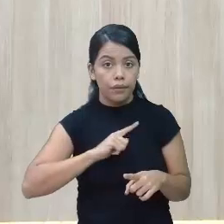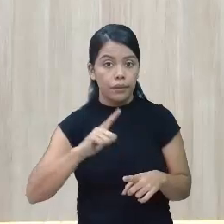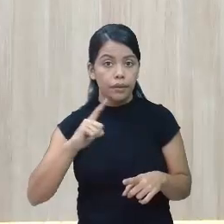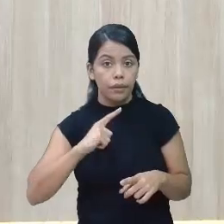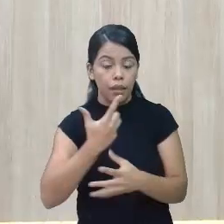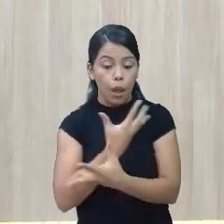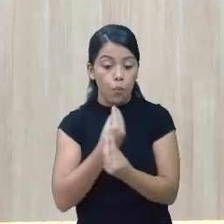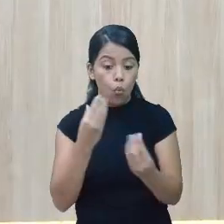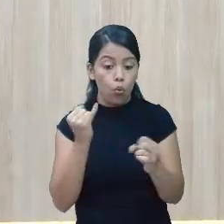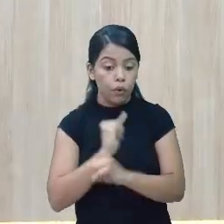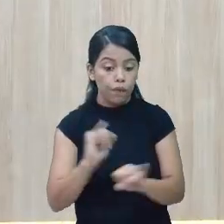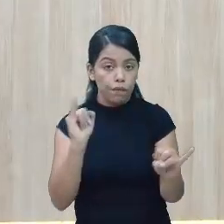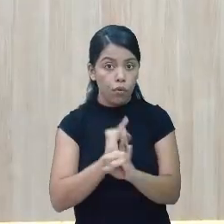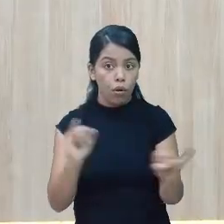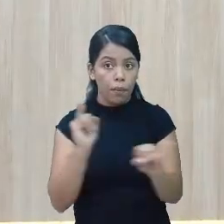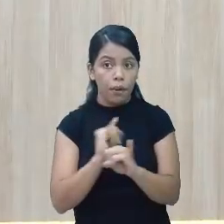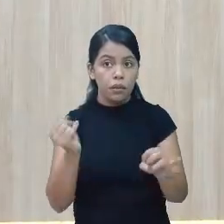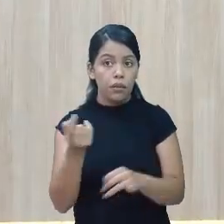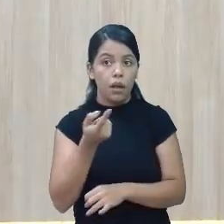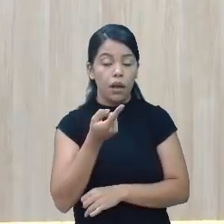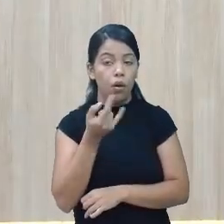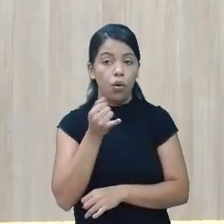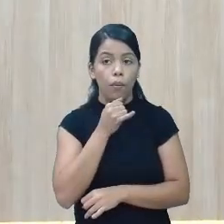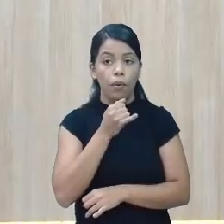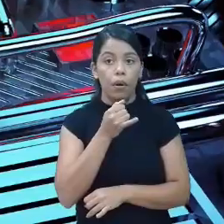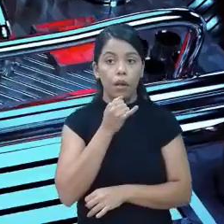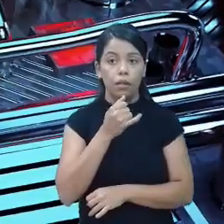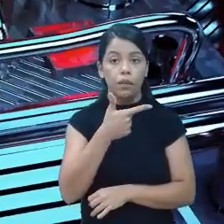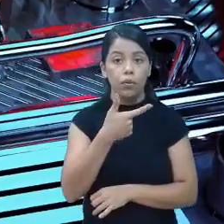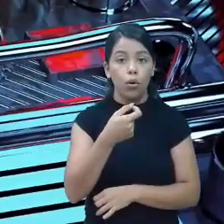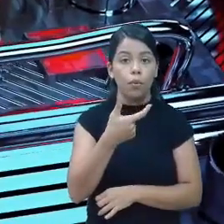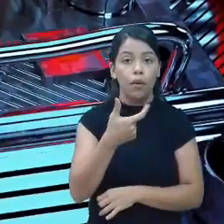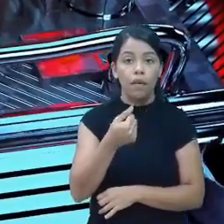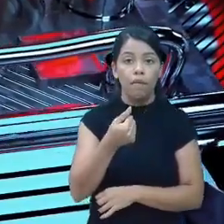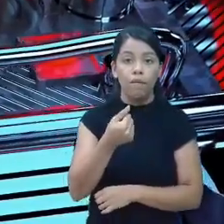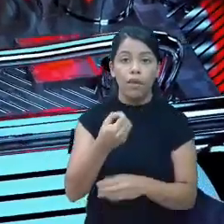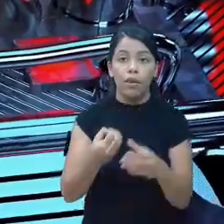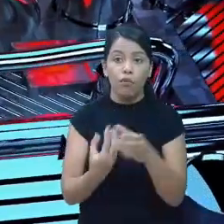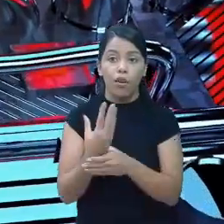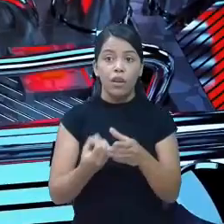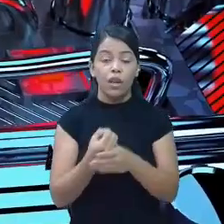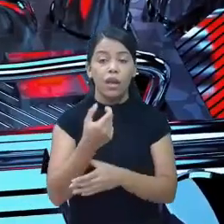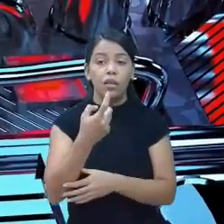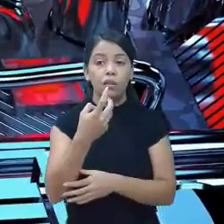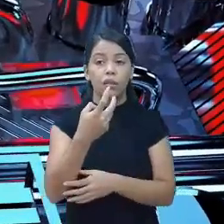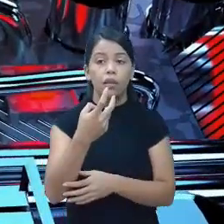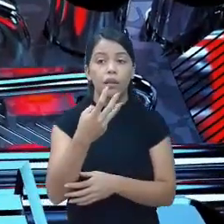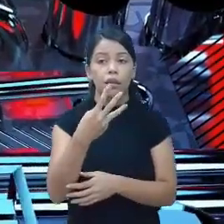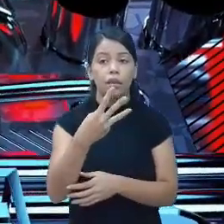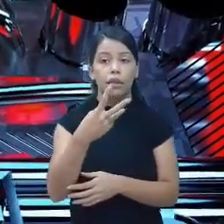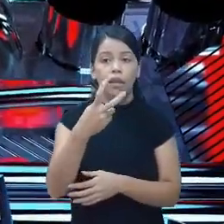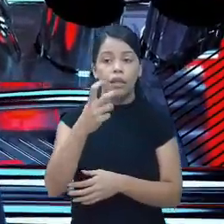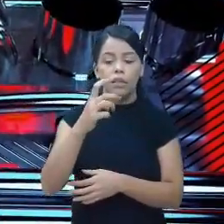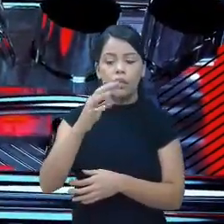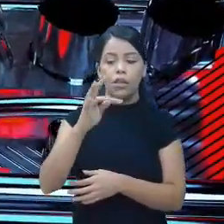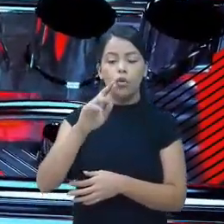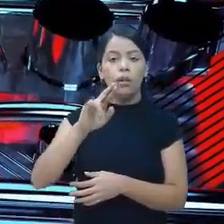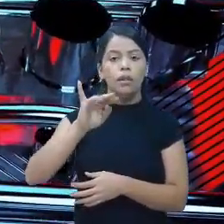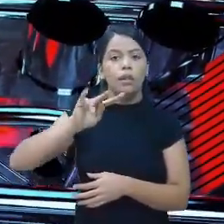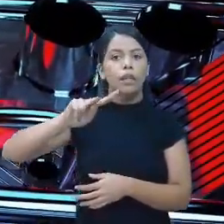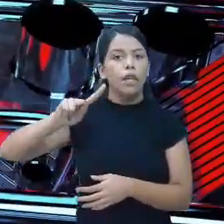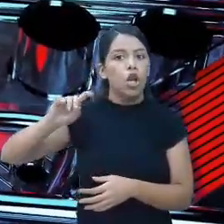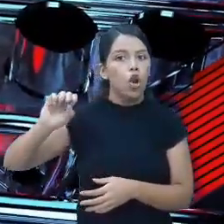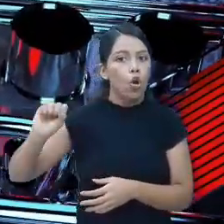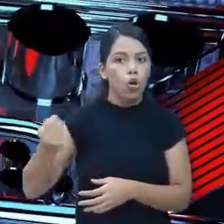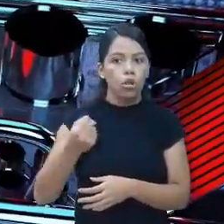que é muito grande. No caso aqui, olha, essa informação que em 2020 foram gerados 35 trilhões de gigabytes de